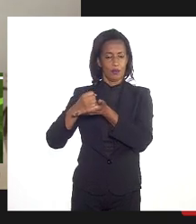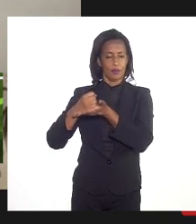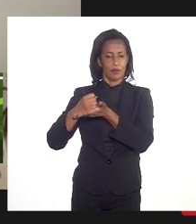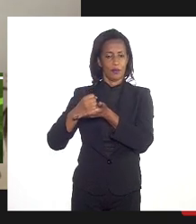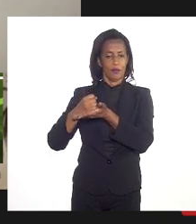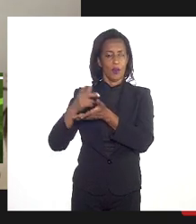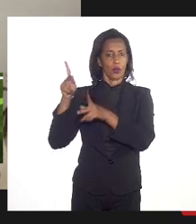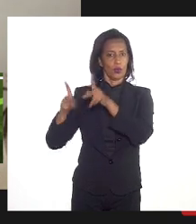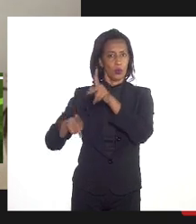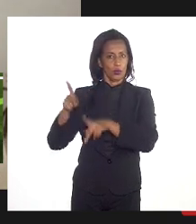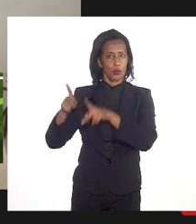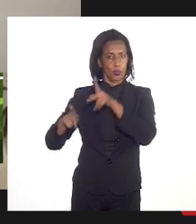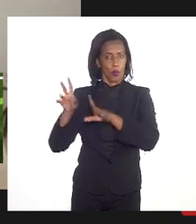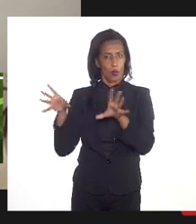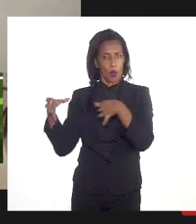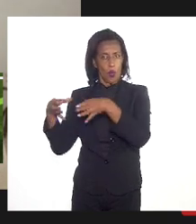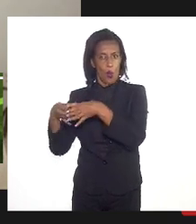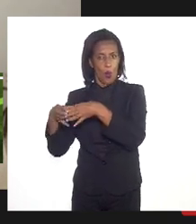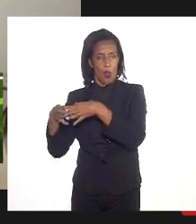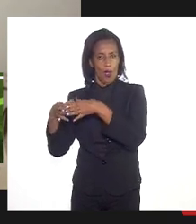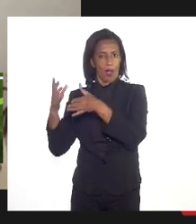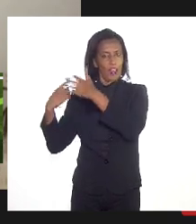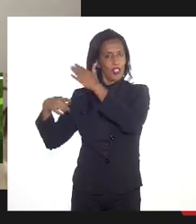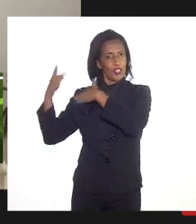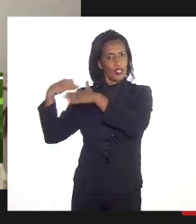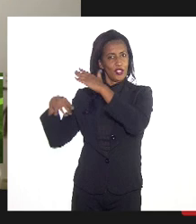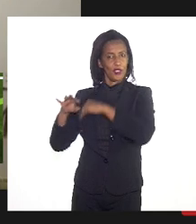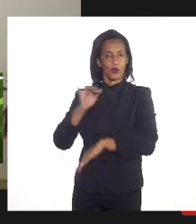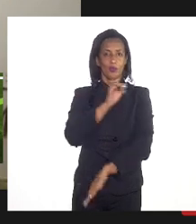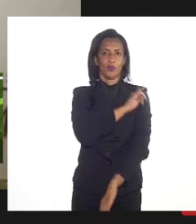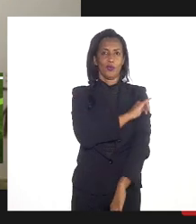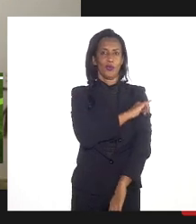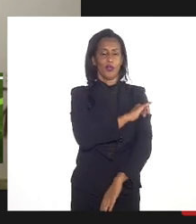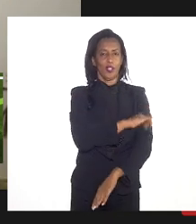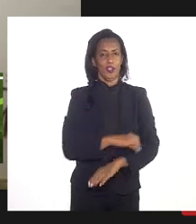Sustentável dos povos e comunidades tradicionais do Rio de